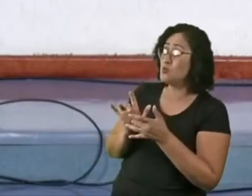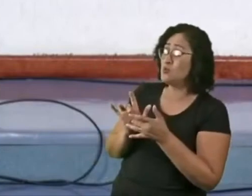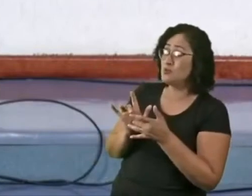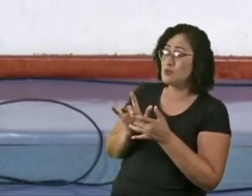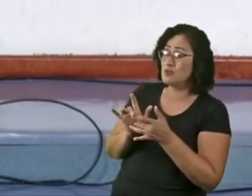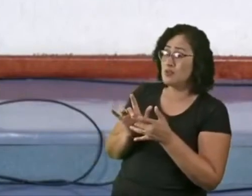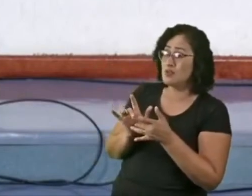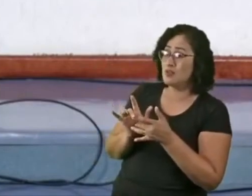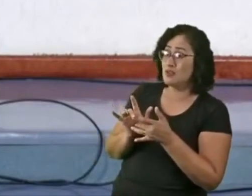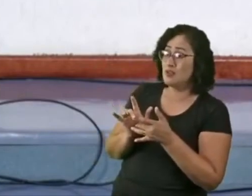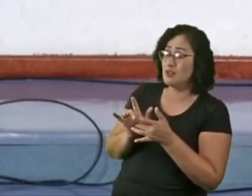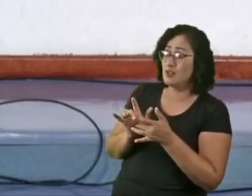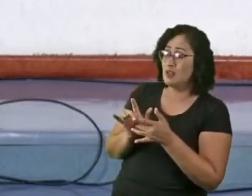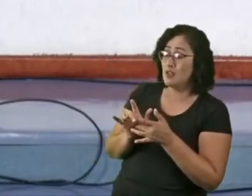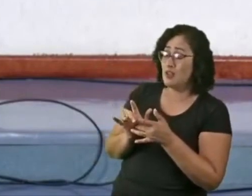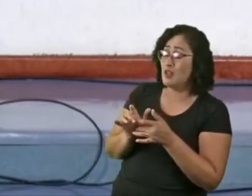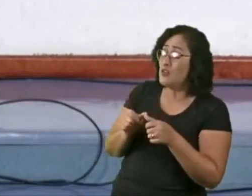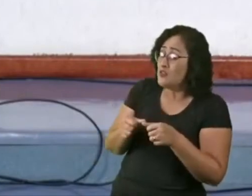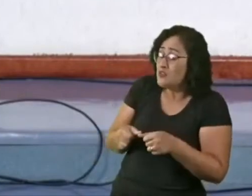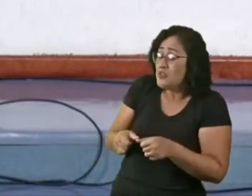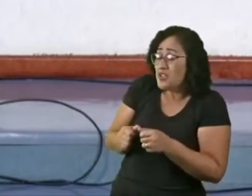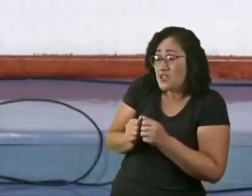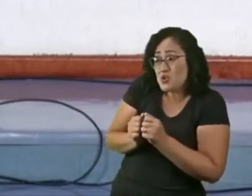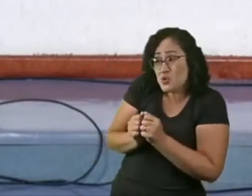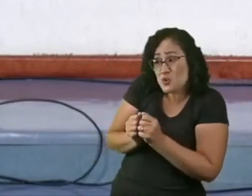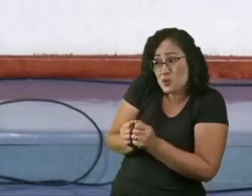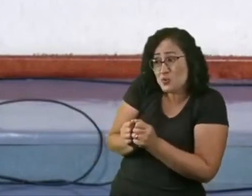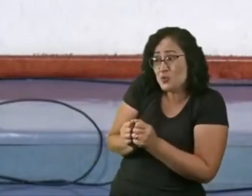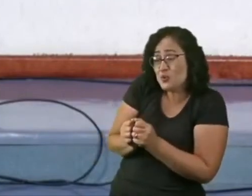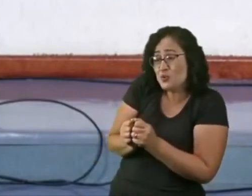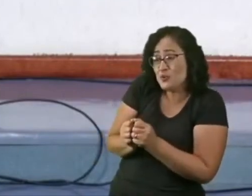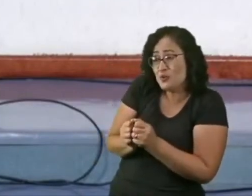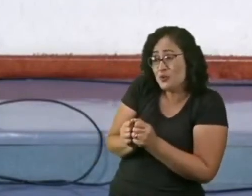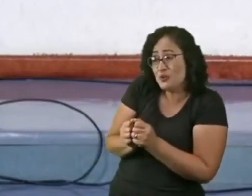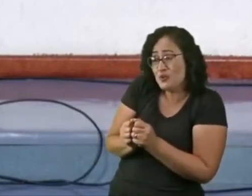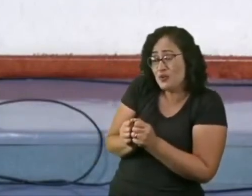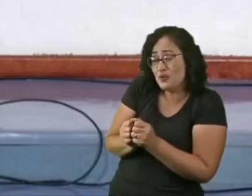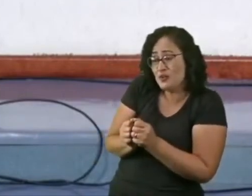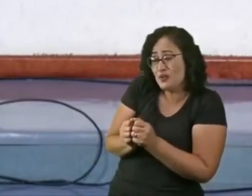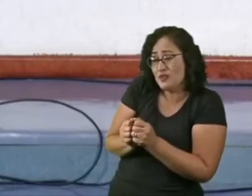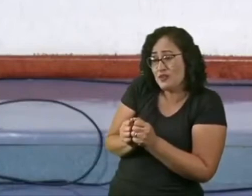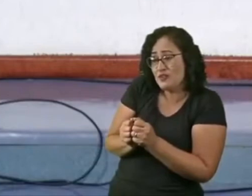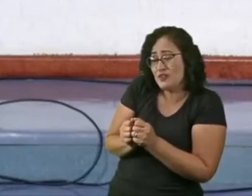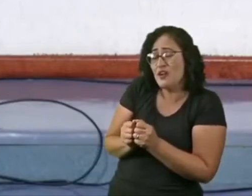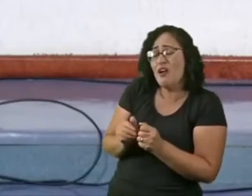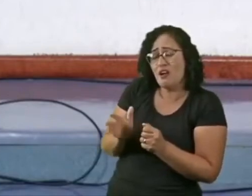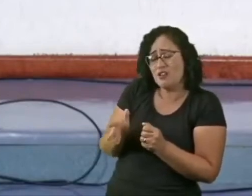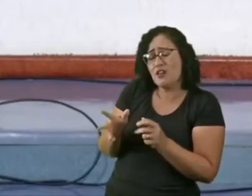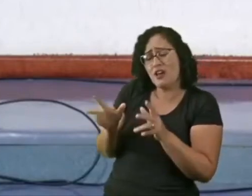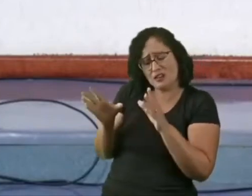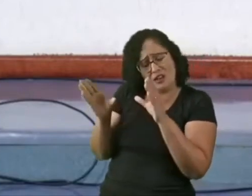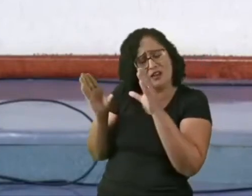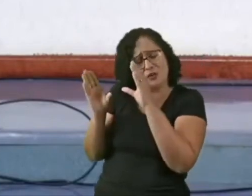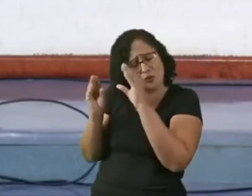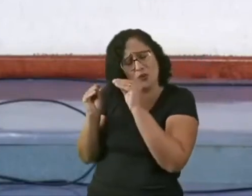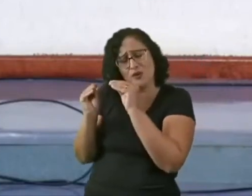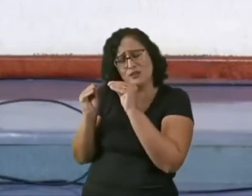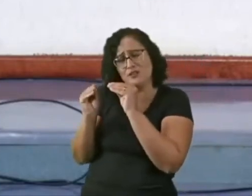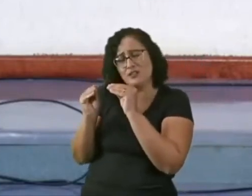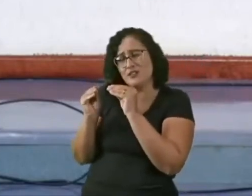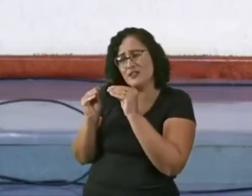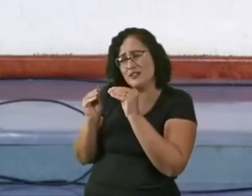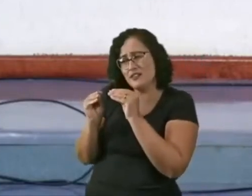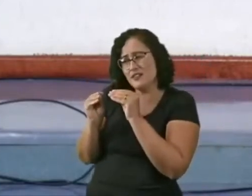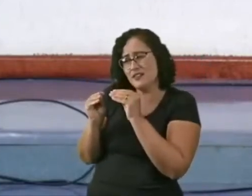Jesus, fica conosco, a noite já vem. Então ele entrou para ficar